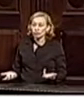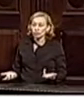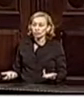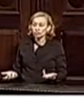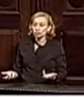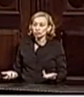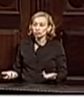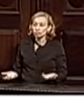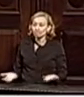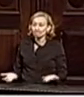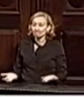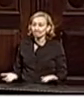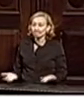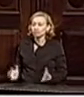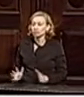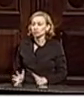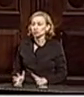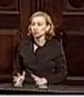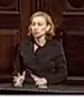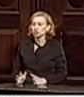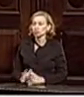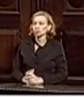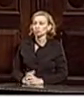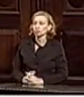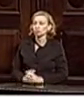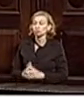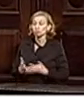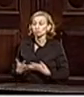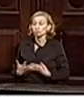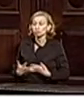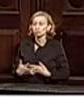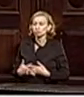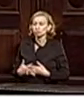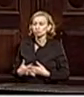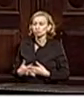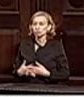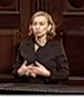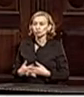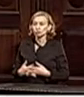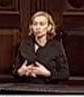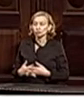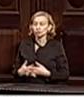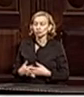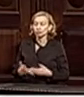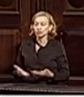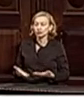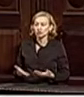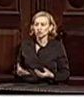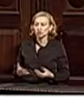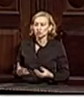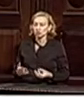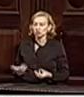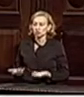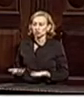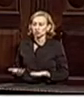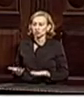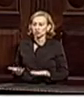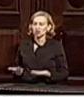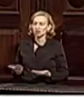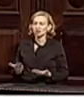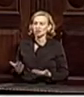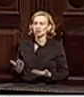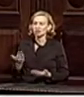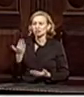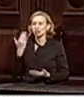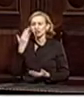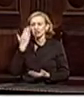competências da recente decisão do TRF2 e